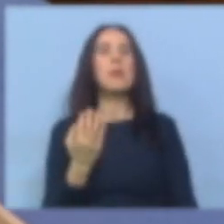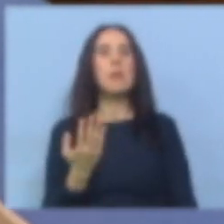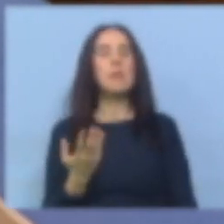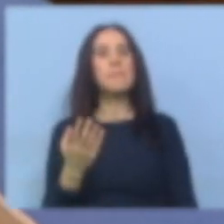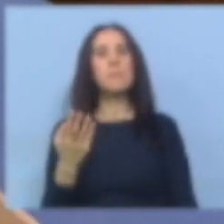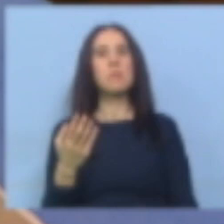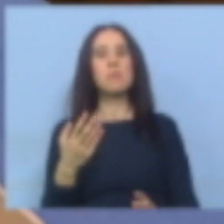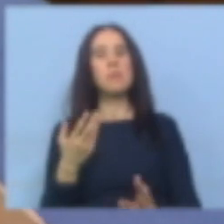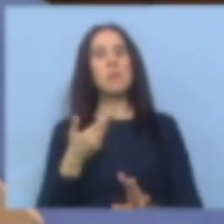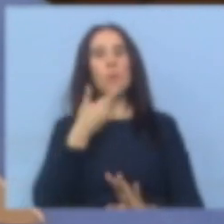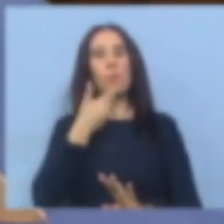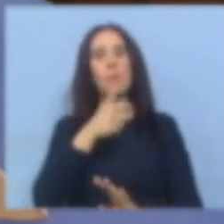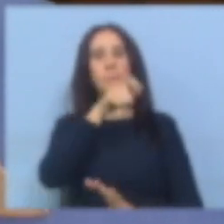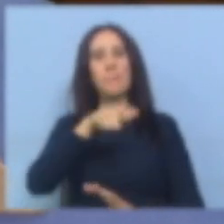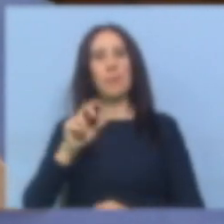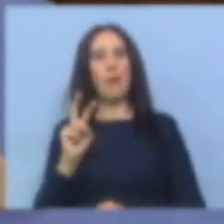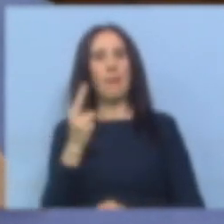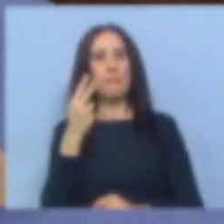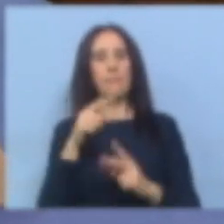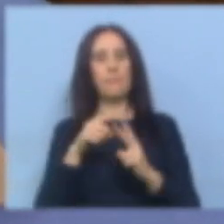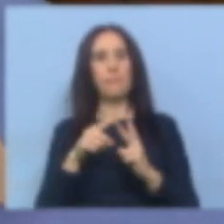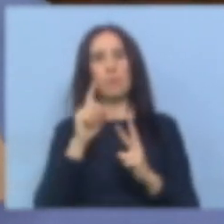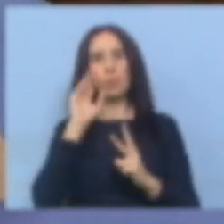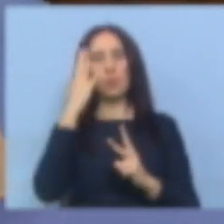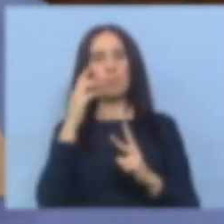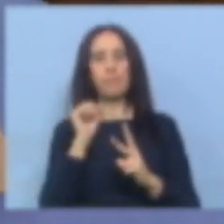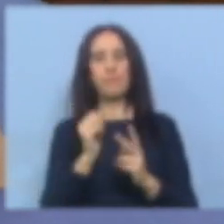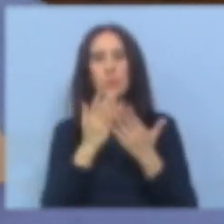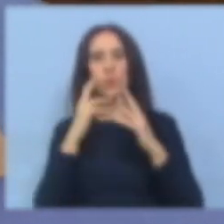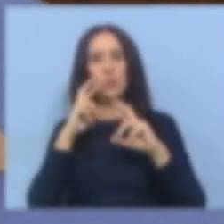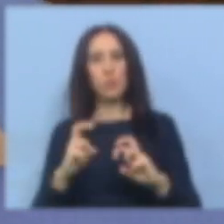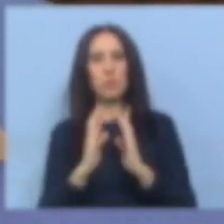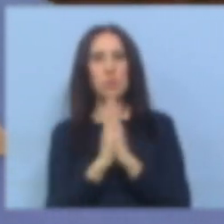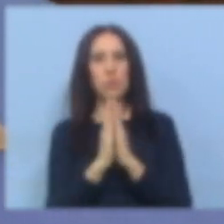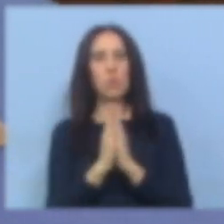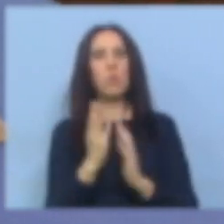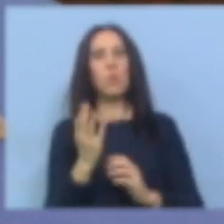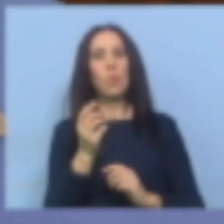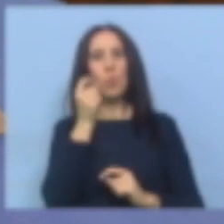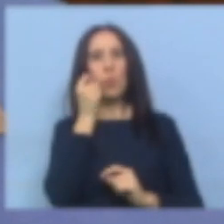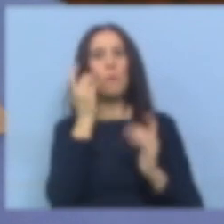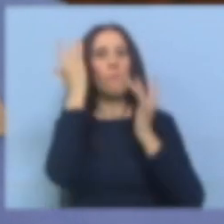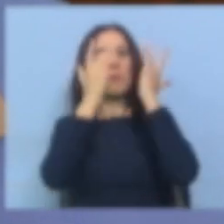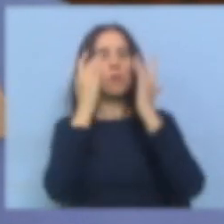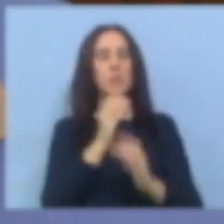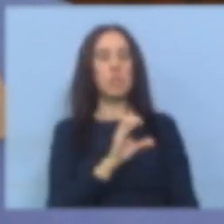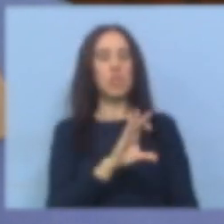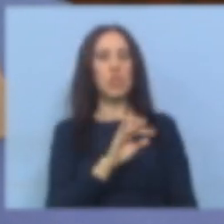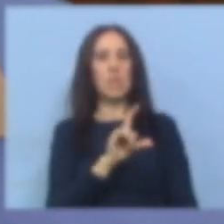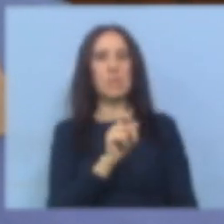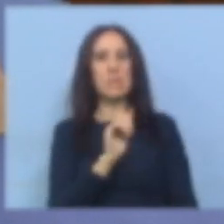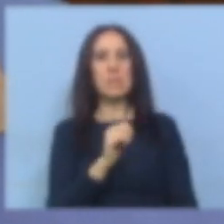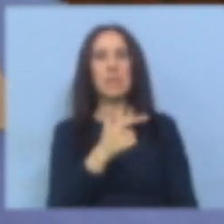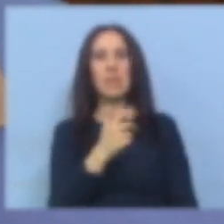como mentores duas figuras importantes no domínio do estudo da religião, o filósofo Charles Taylor e